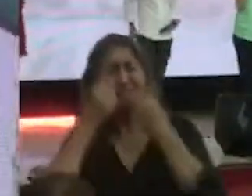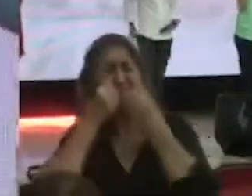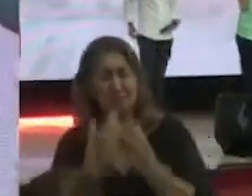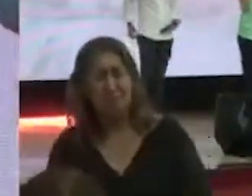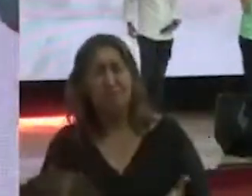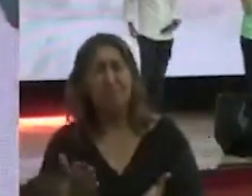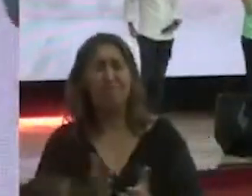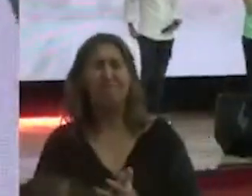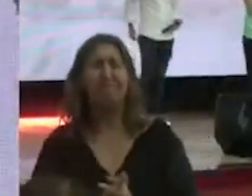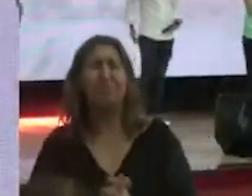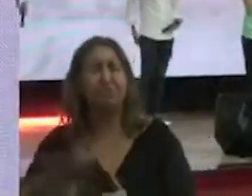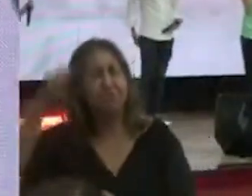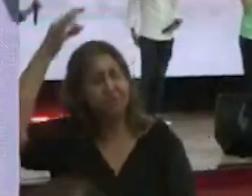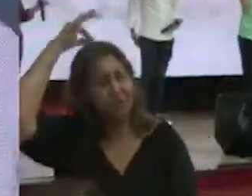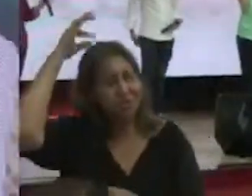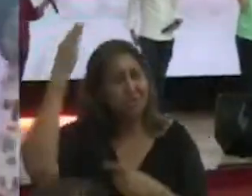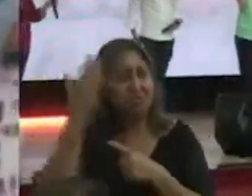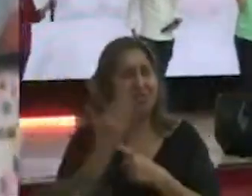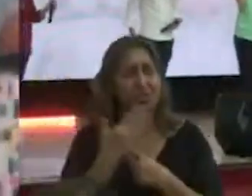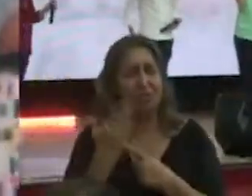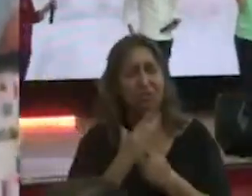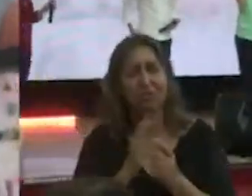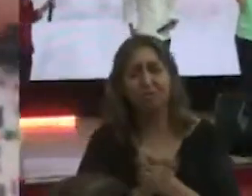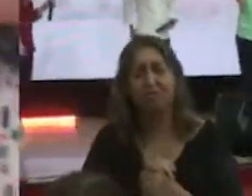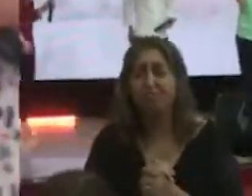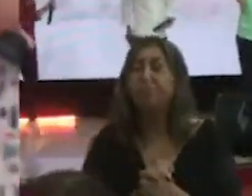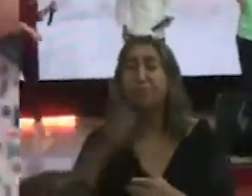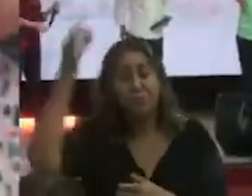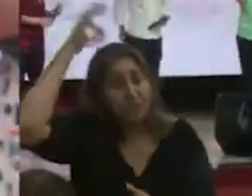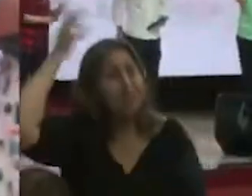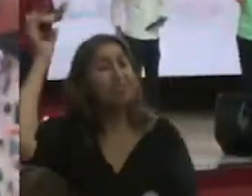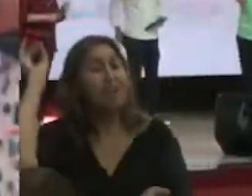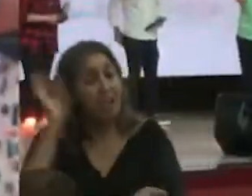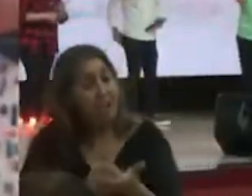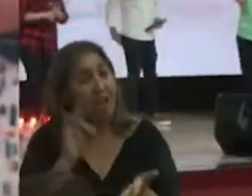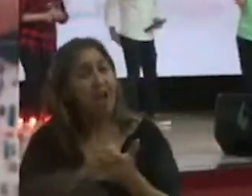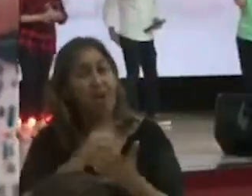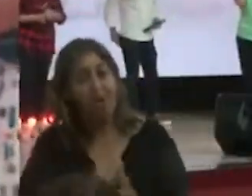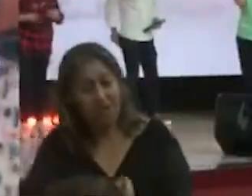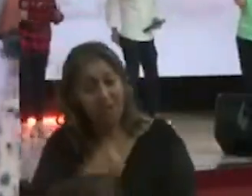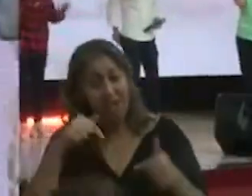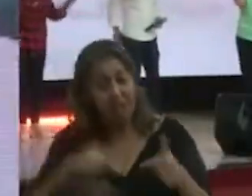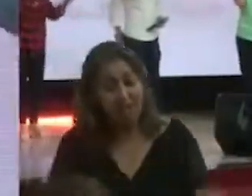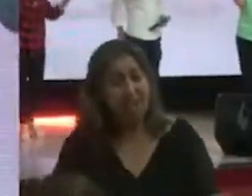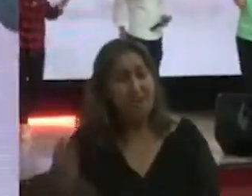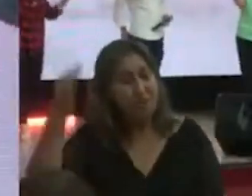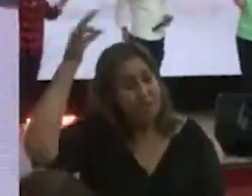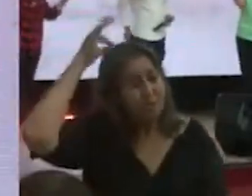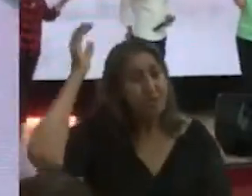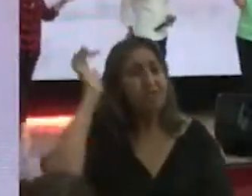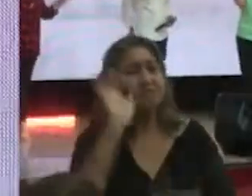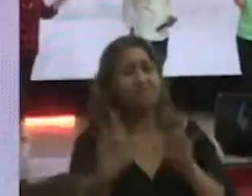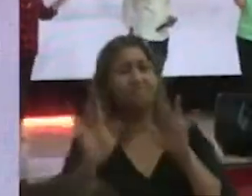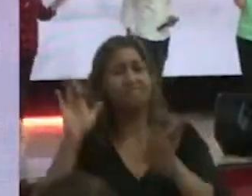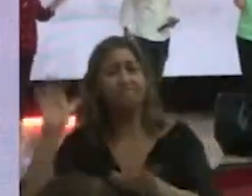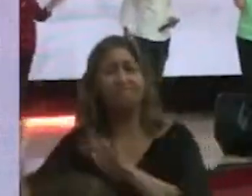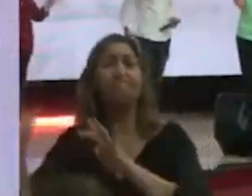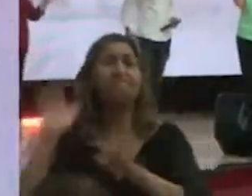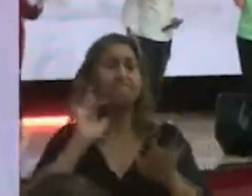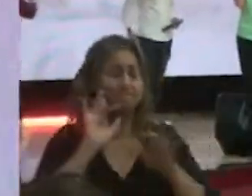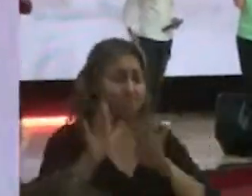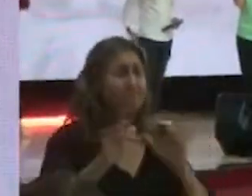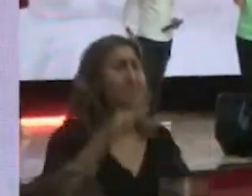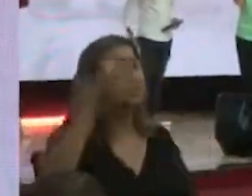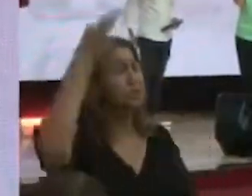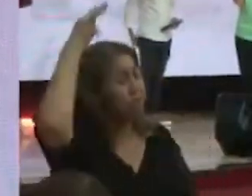ser Aleluia ele é real Ele está aqui ele está tocando em você esta noite